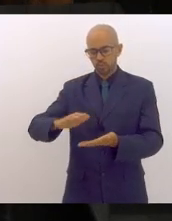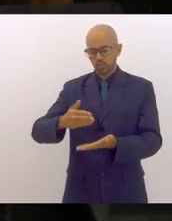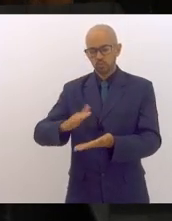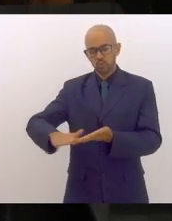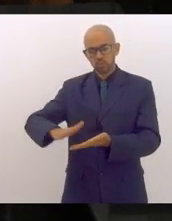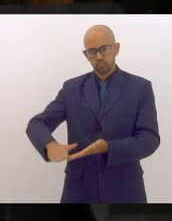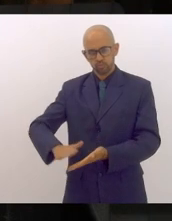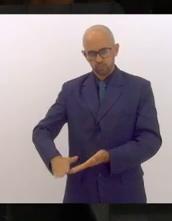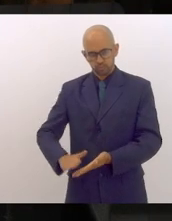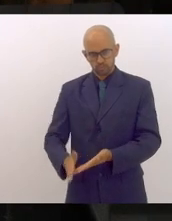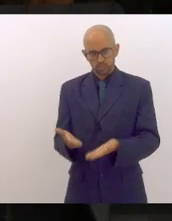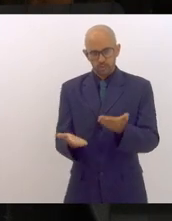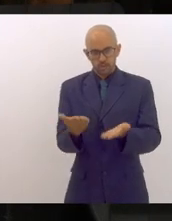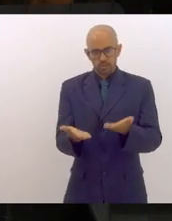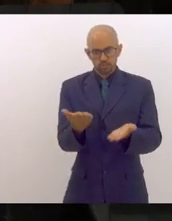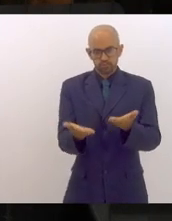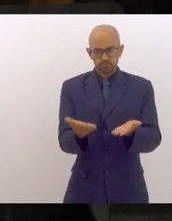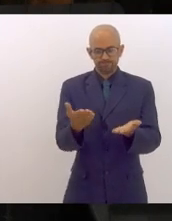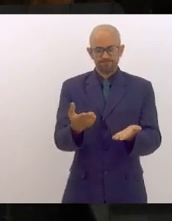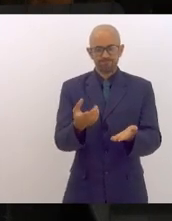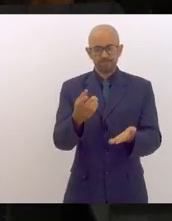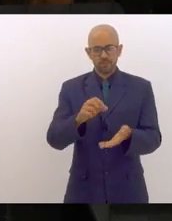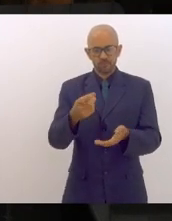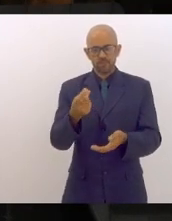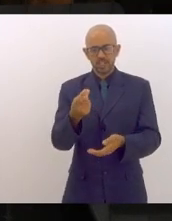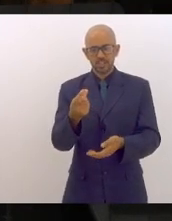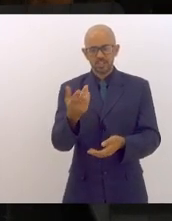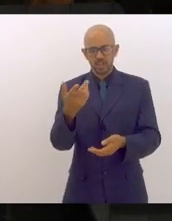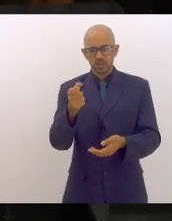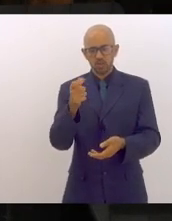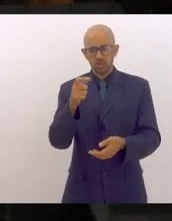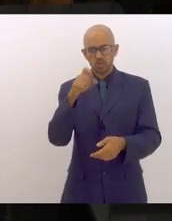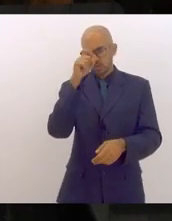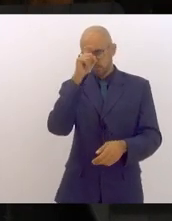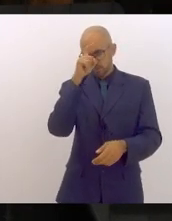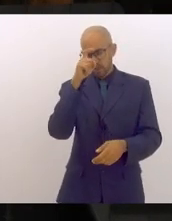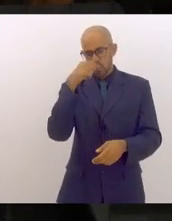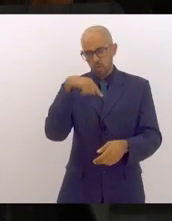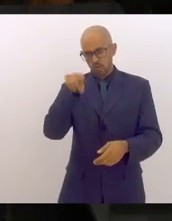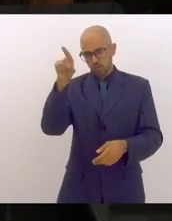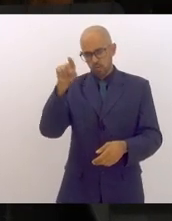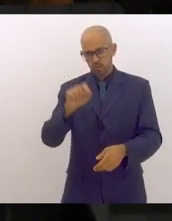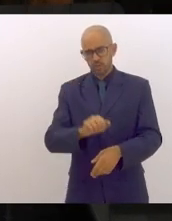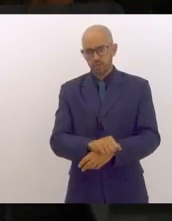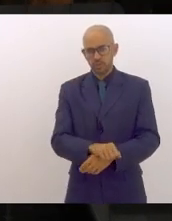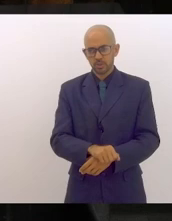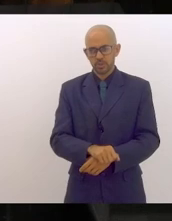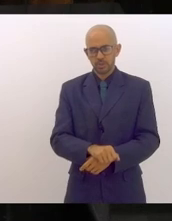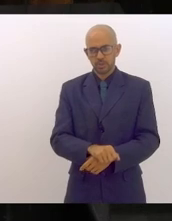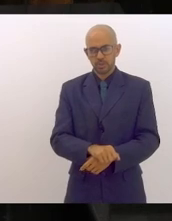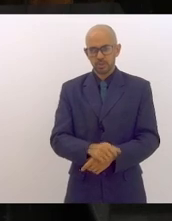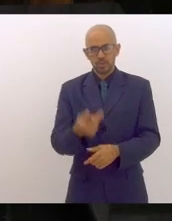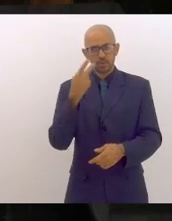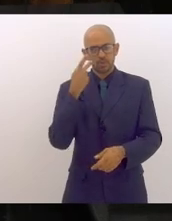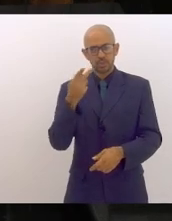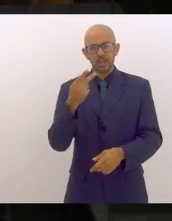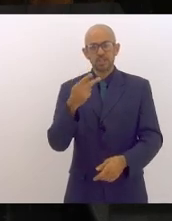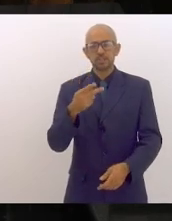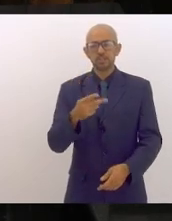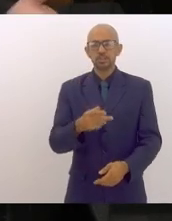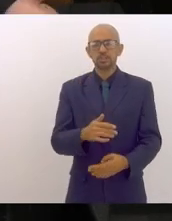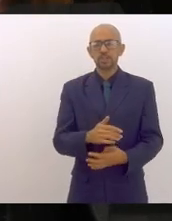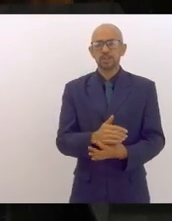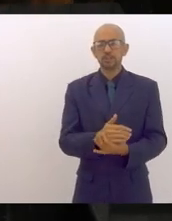financeiro do Hospital de Natividade, que eu tive a oportunidade de visitar ontem, inclusive. visitei todo o hospital, de fato é